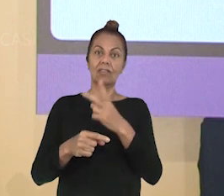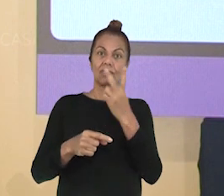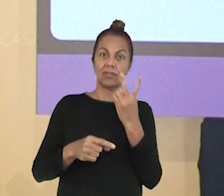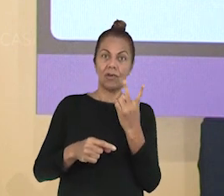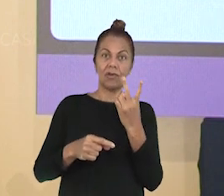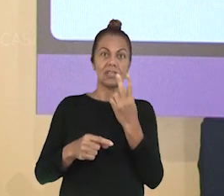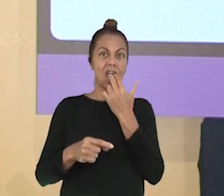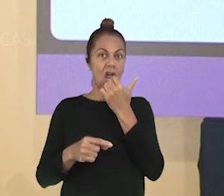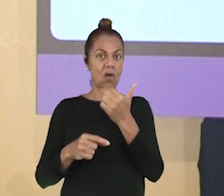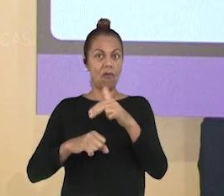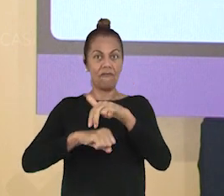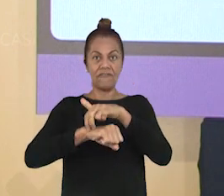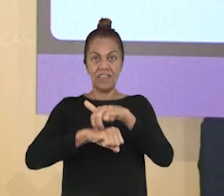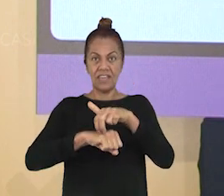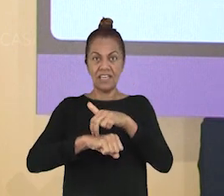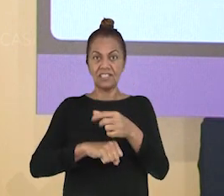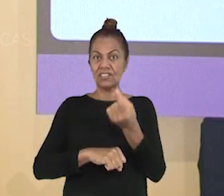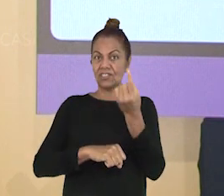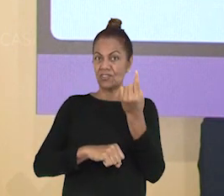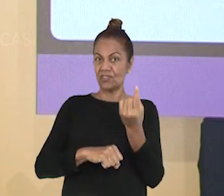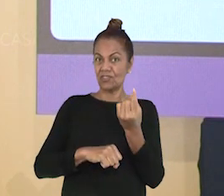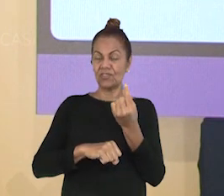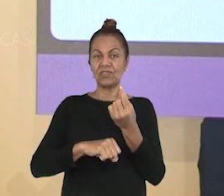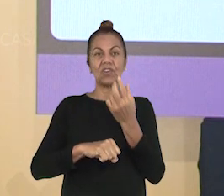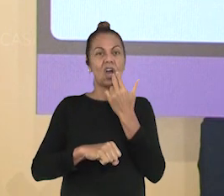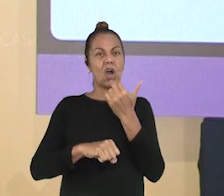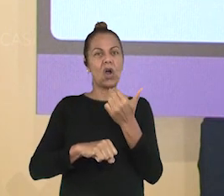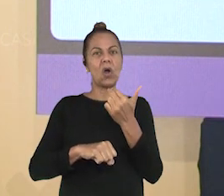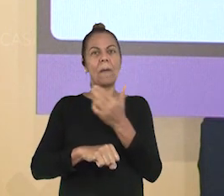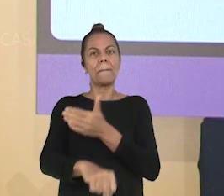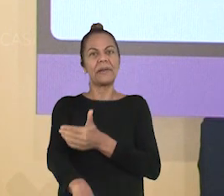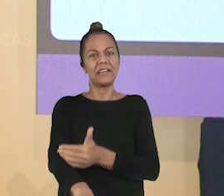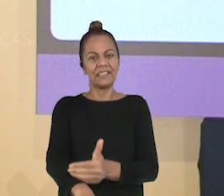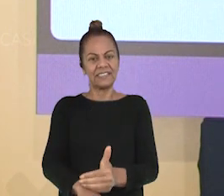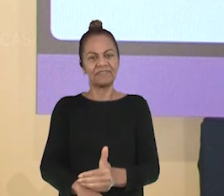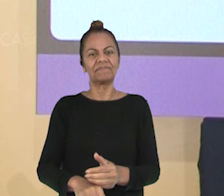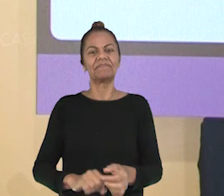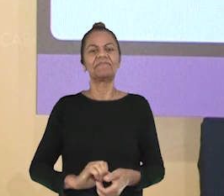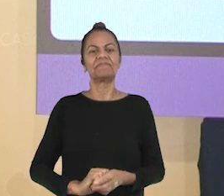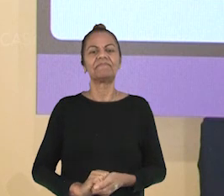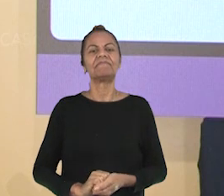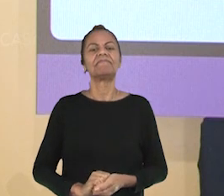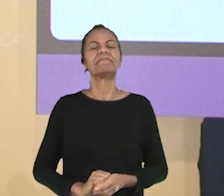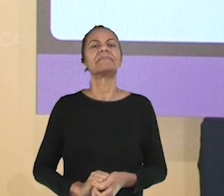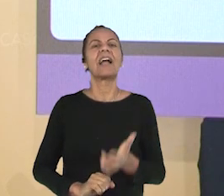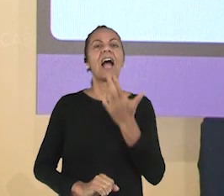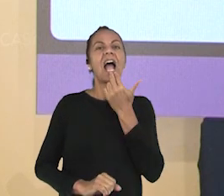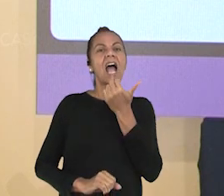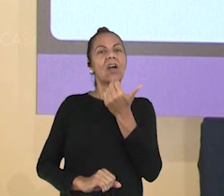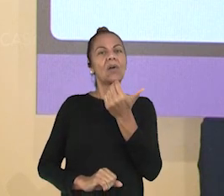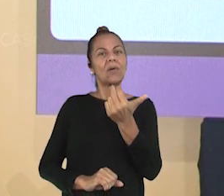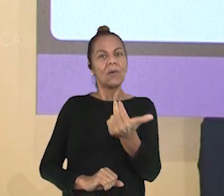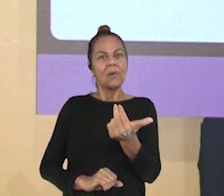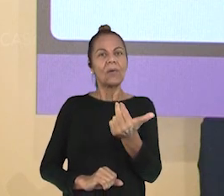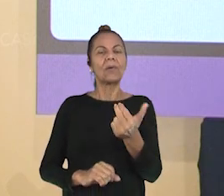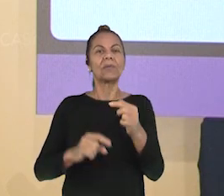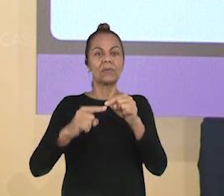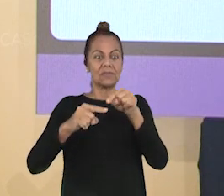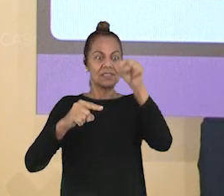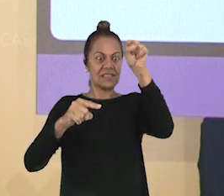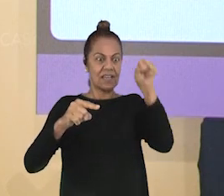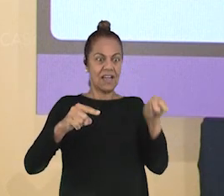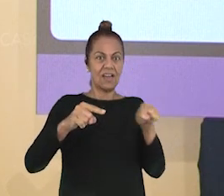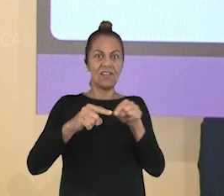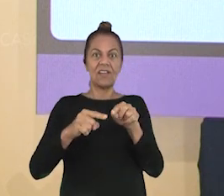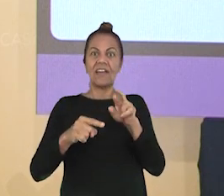triângulos verdes e 1 triângulo branco. Para a letra B, a cor dos triângulos retângulos